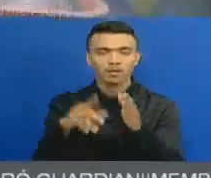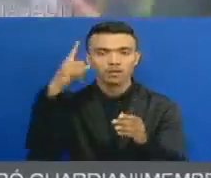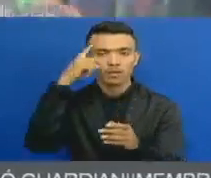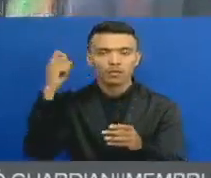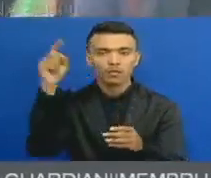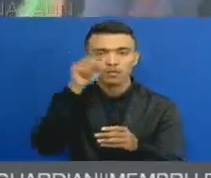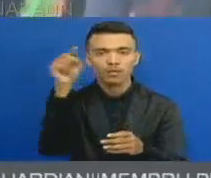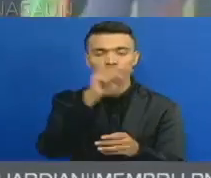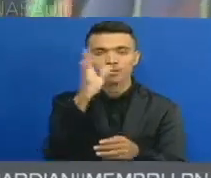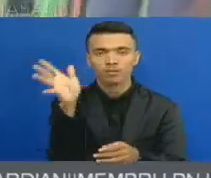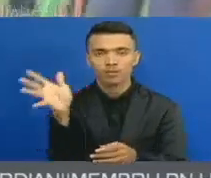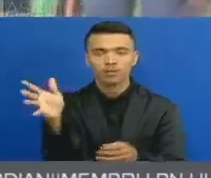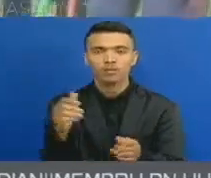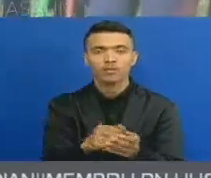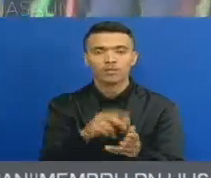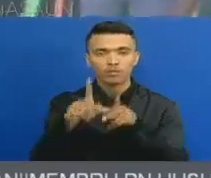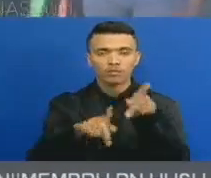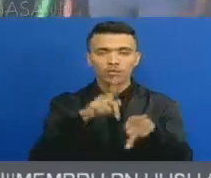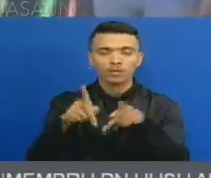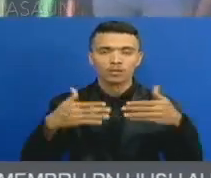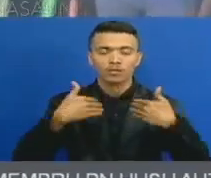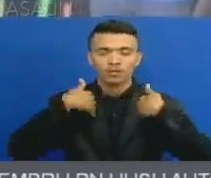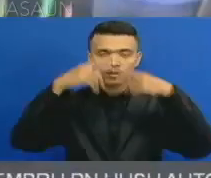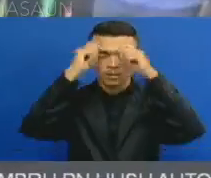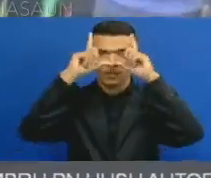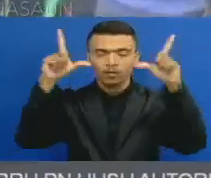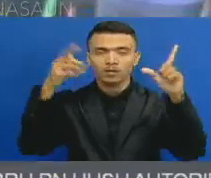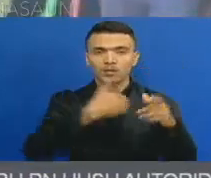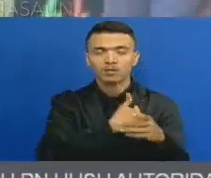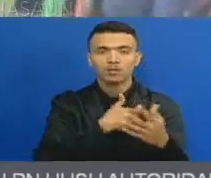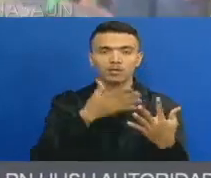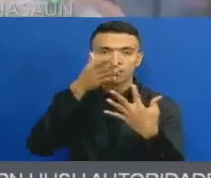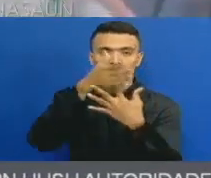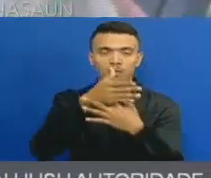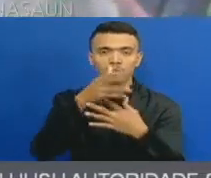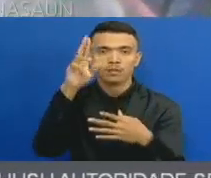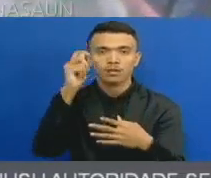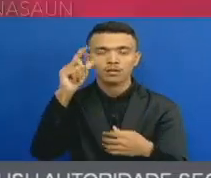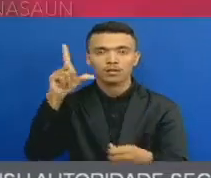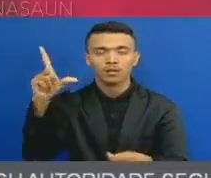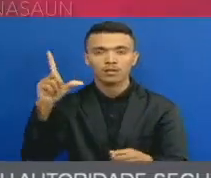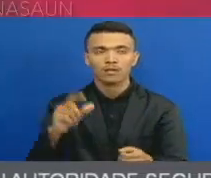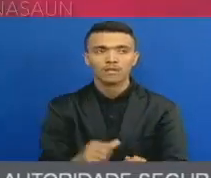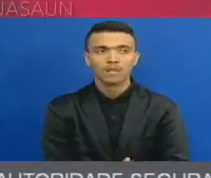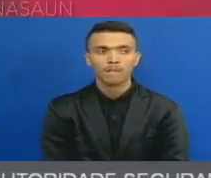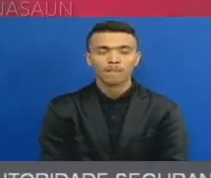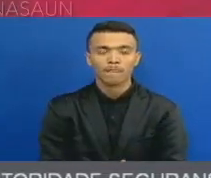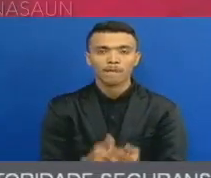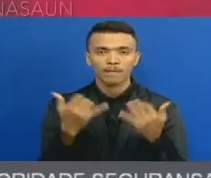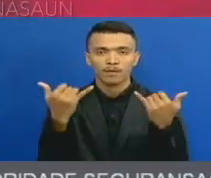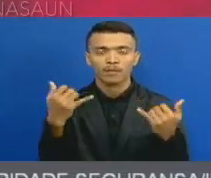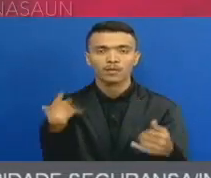por cento limanulo, maka população ia Timor-Leste se dá o acesso ba canal RTTLP. Hoje